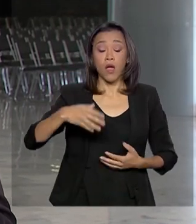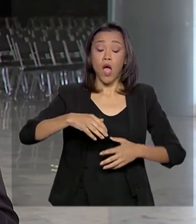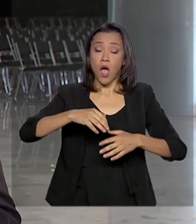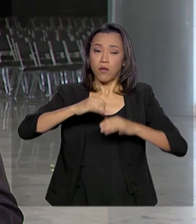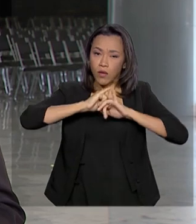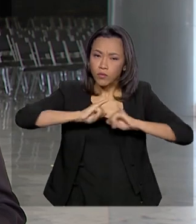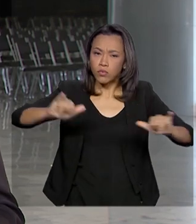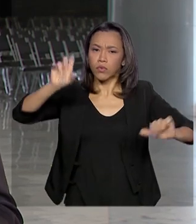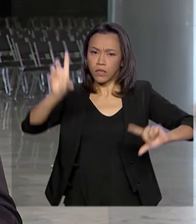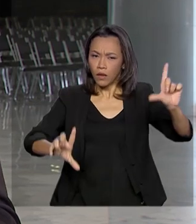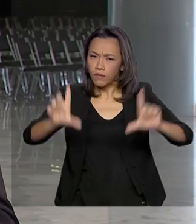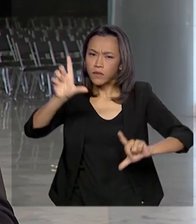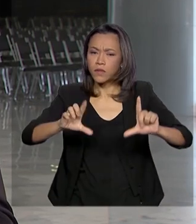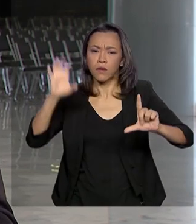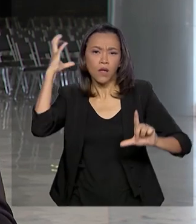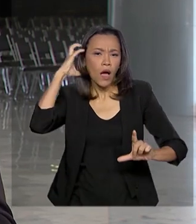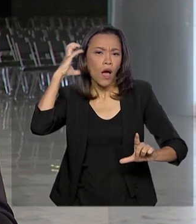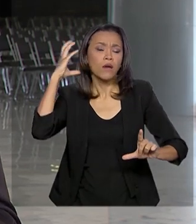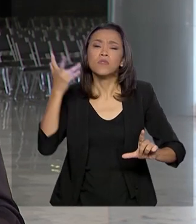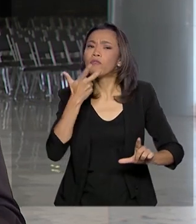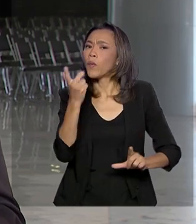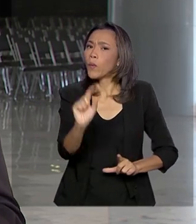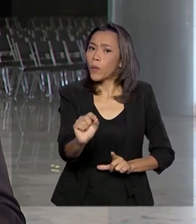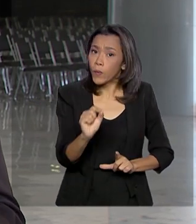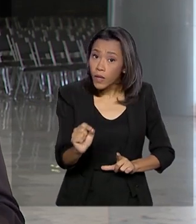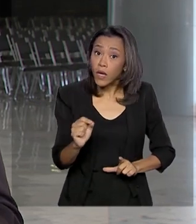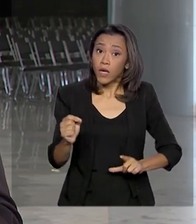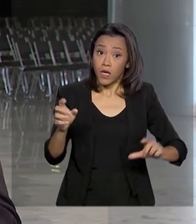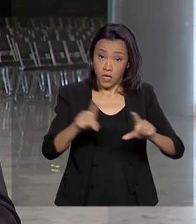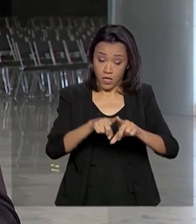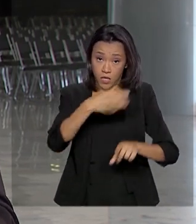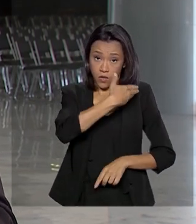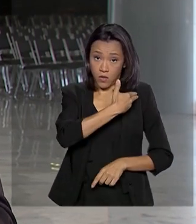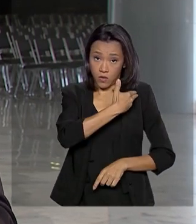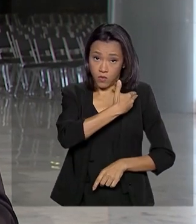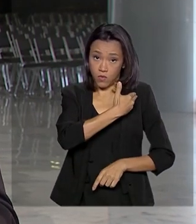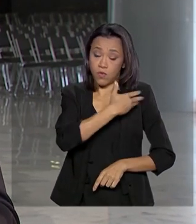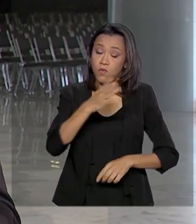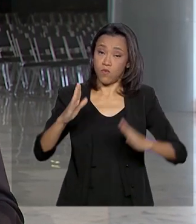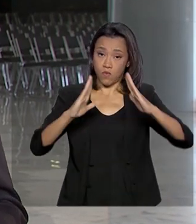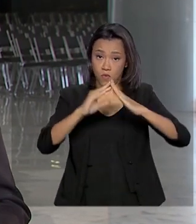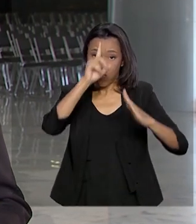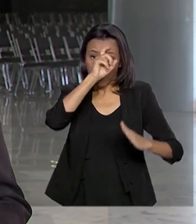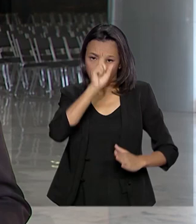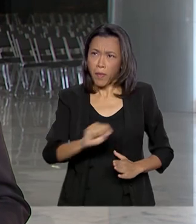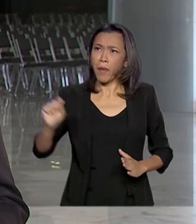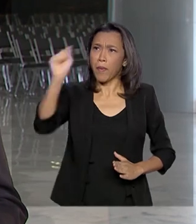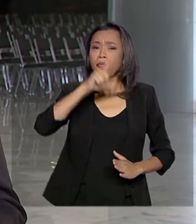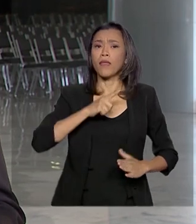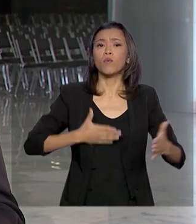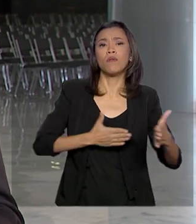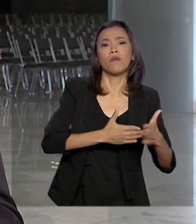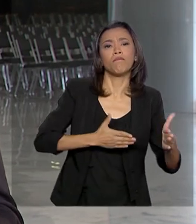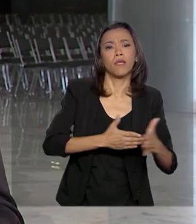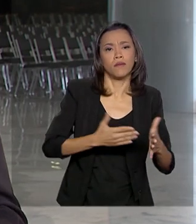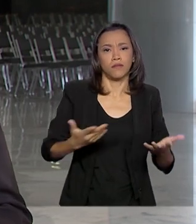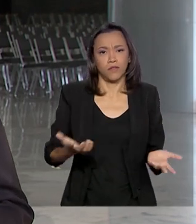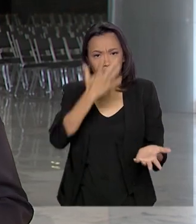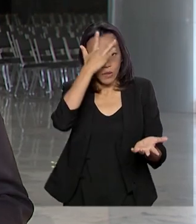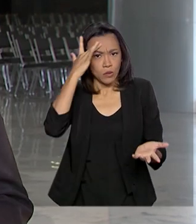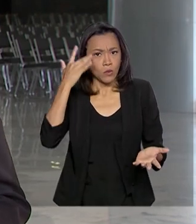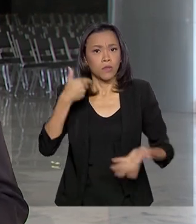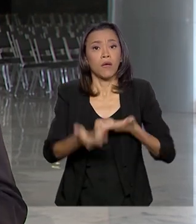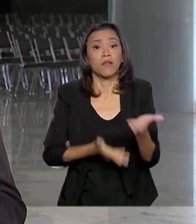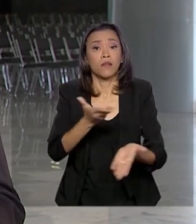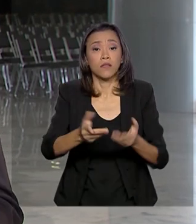cadeia nacional de rádio e tv ele disse que o sistema de saúde brasileiro tem um limite de pacientes que podem ser atendidos